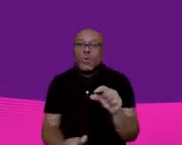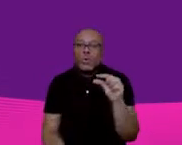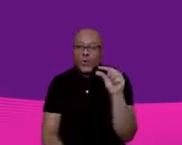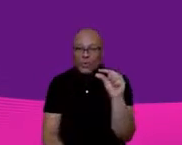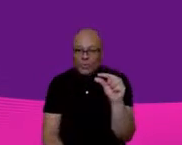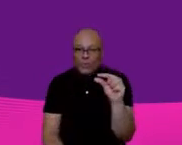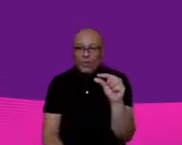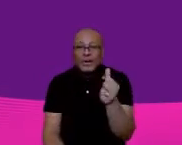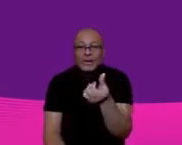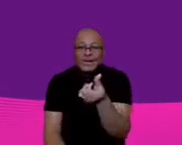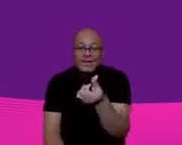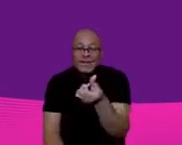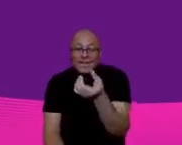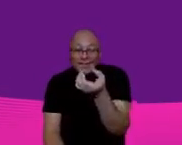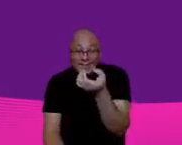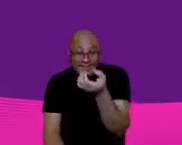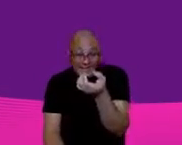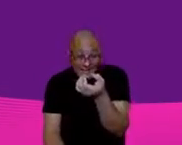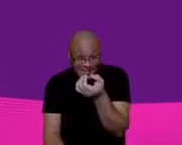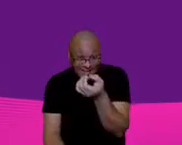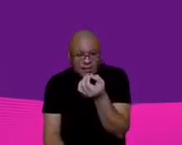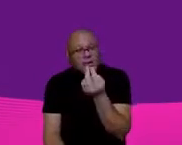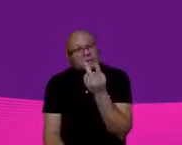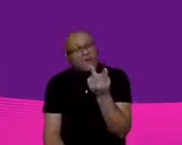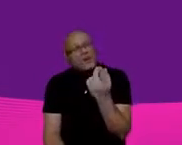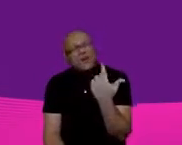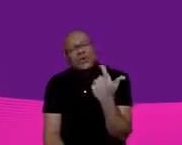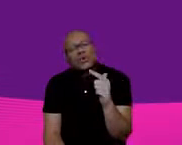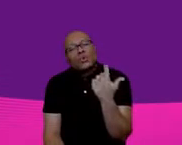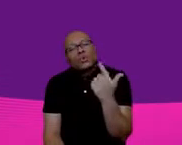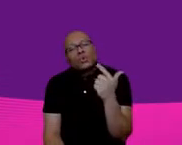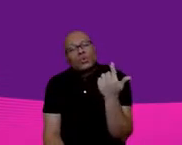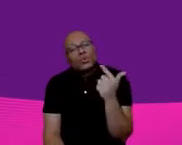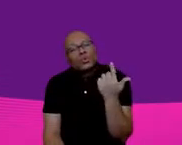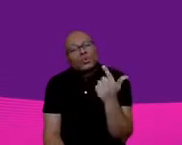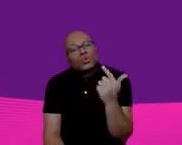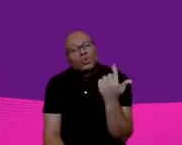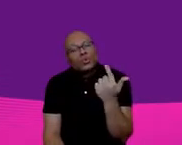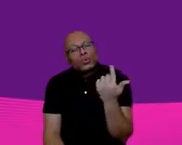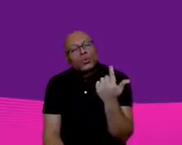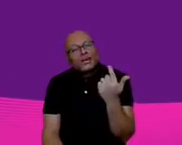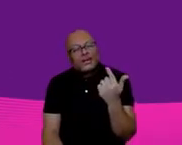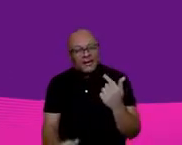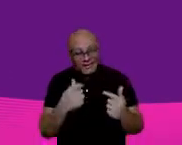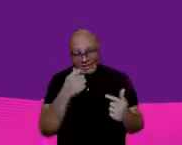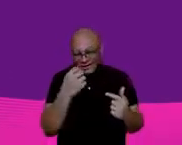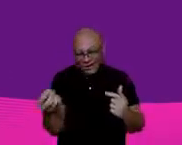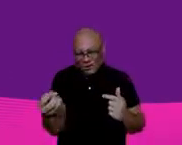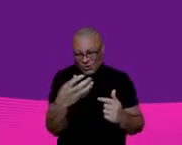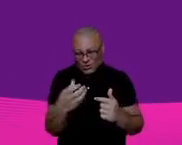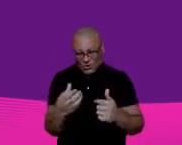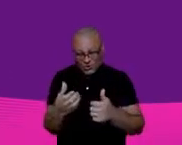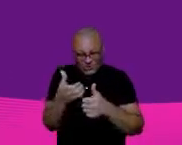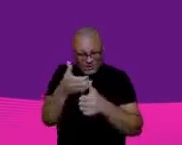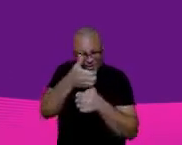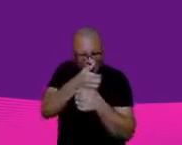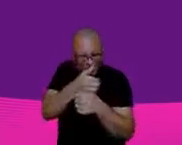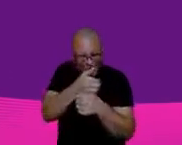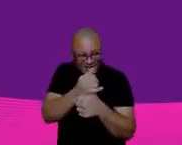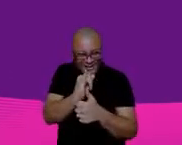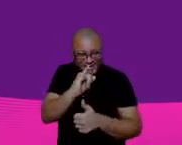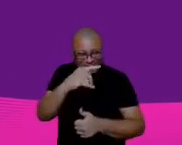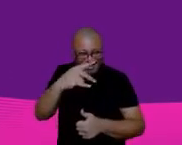ósseo, então não há nenhum tipo de impacto do implante. Estamos numa boa posição.